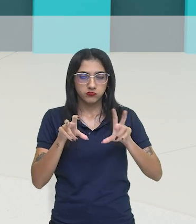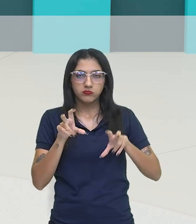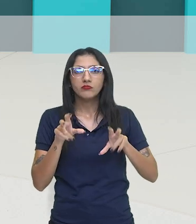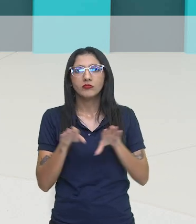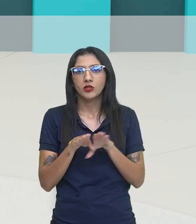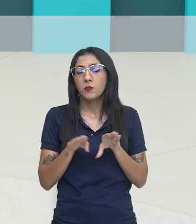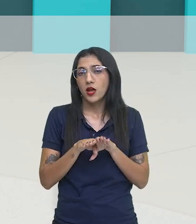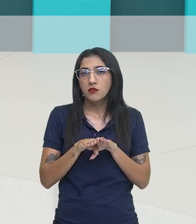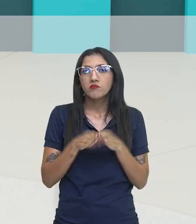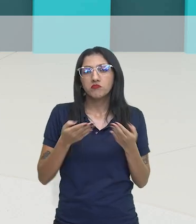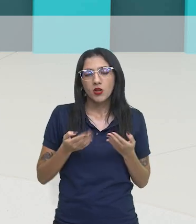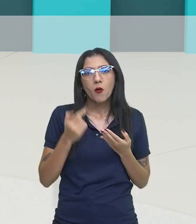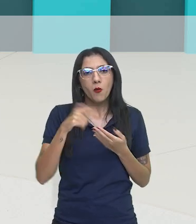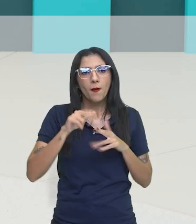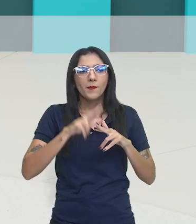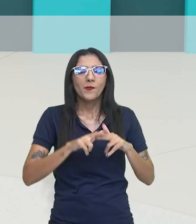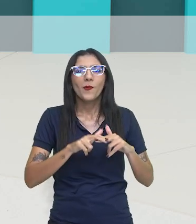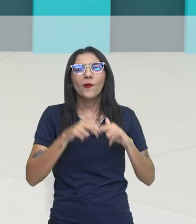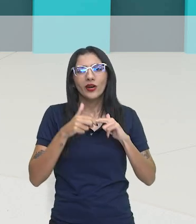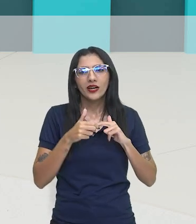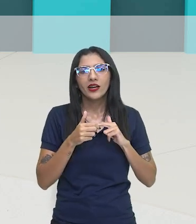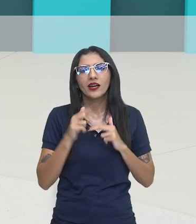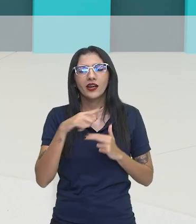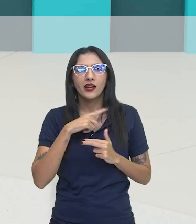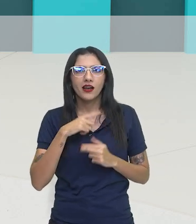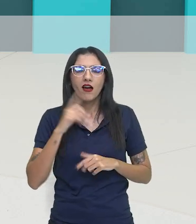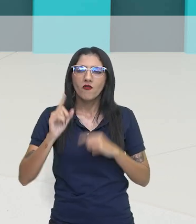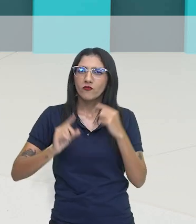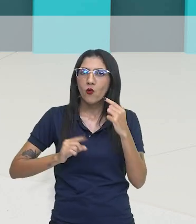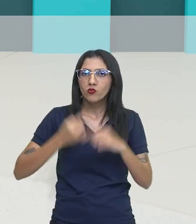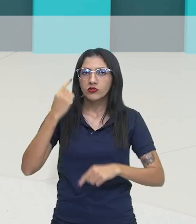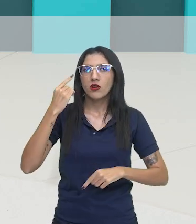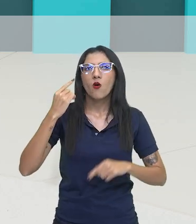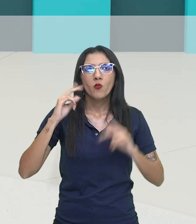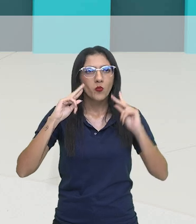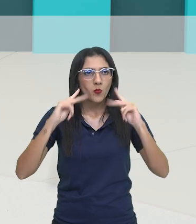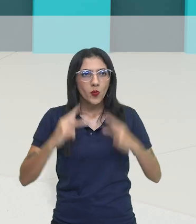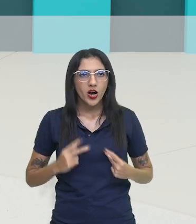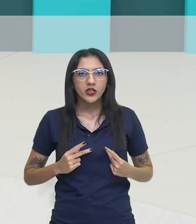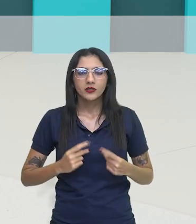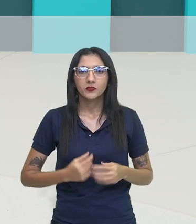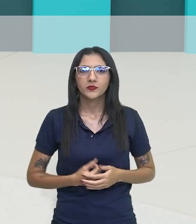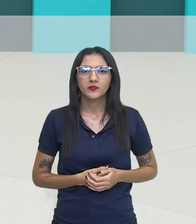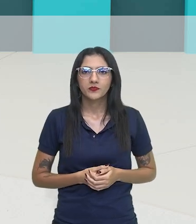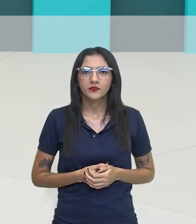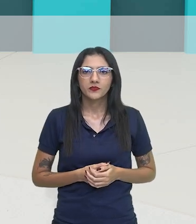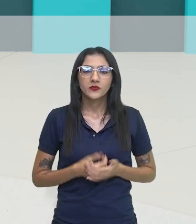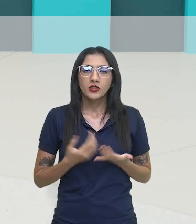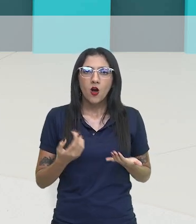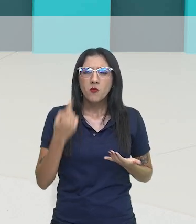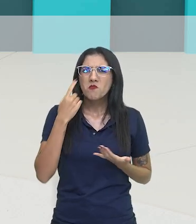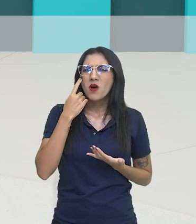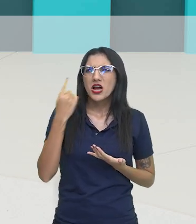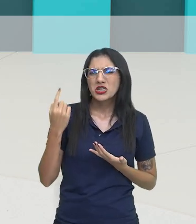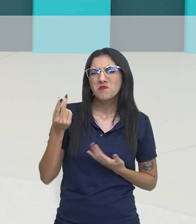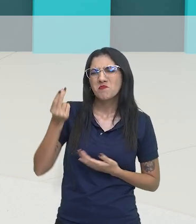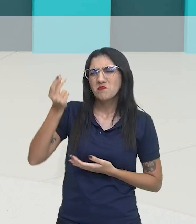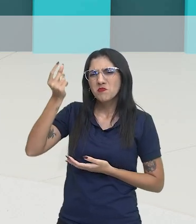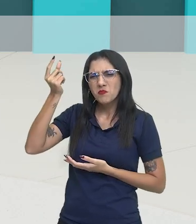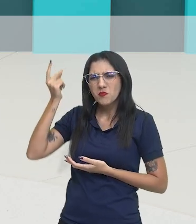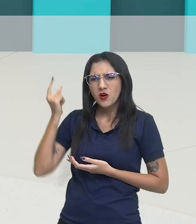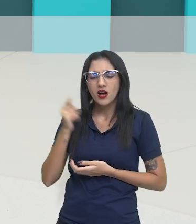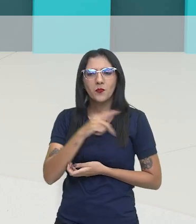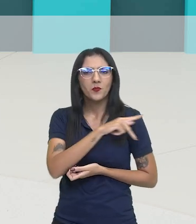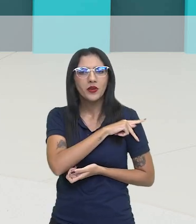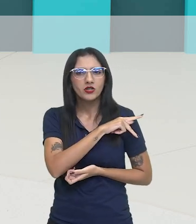É justamente por conta desse processo evolutivo. Então imagine que naquela época, na pré-história,